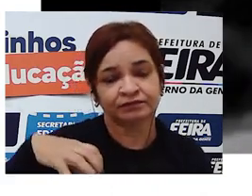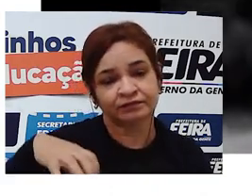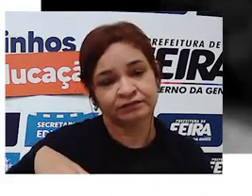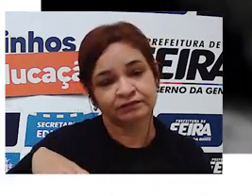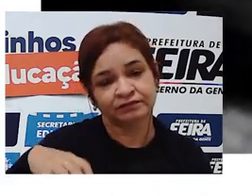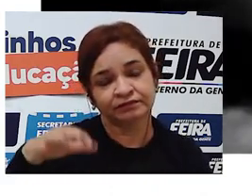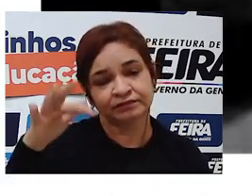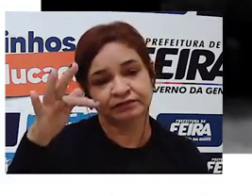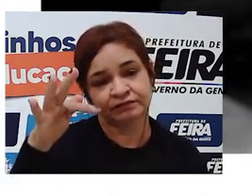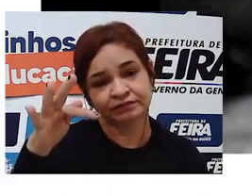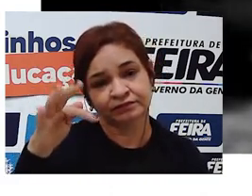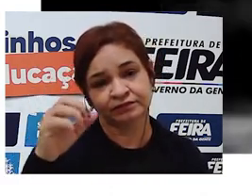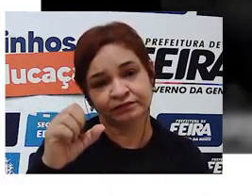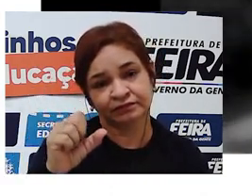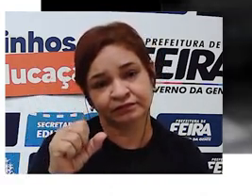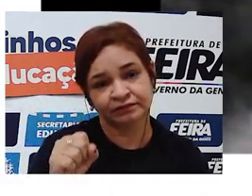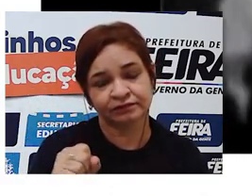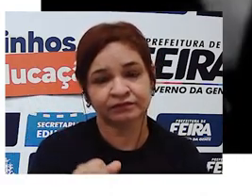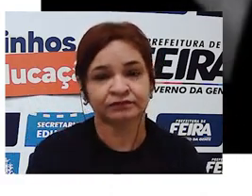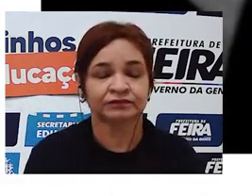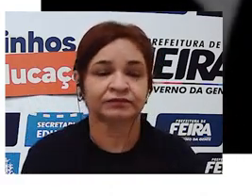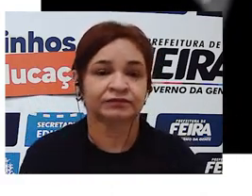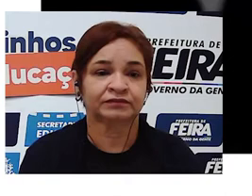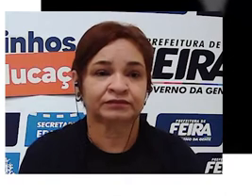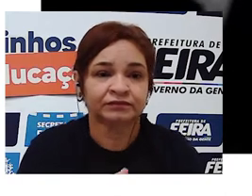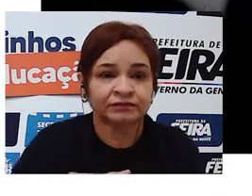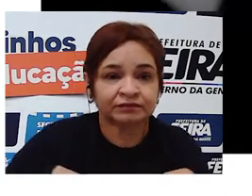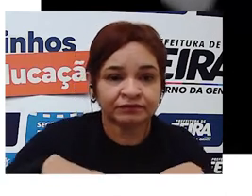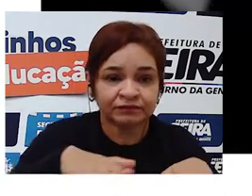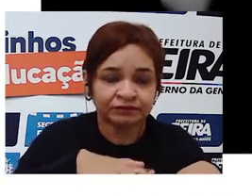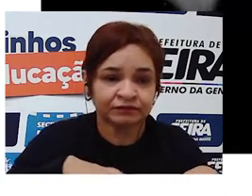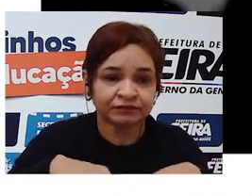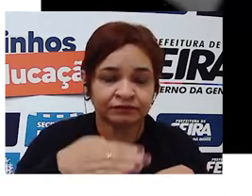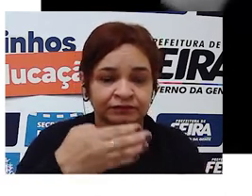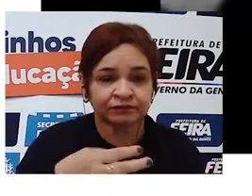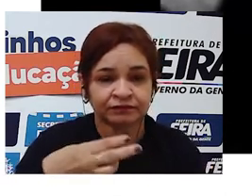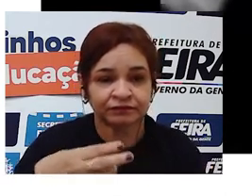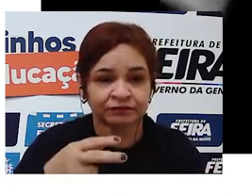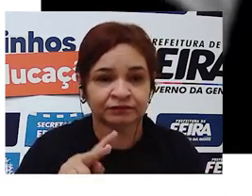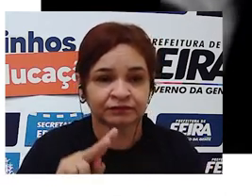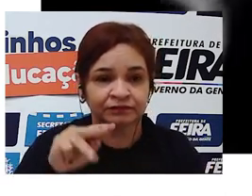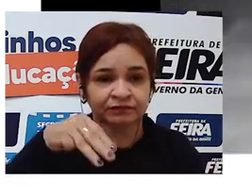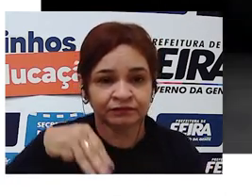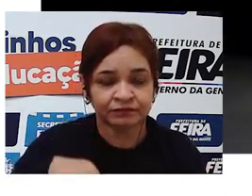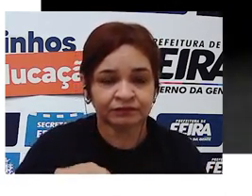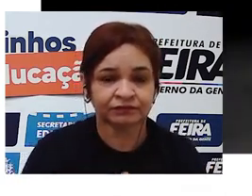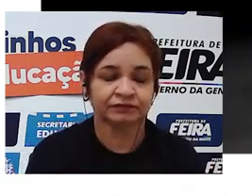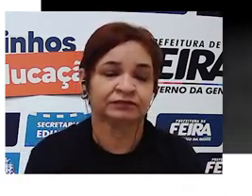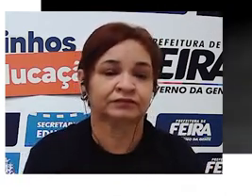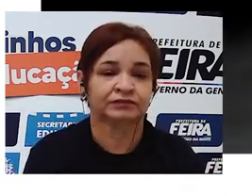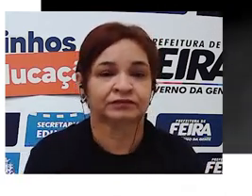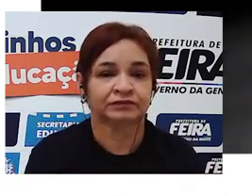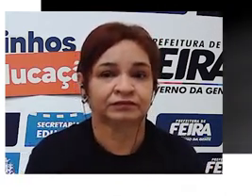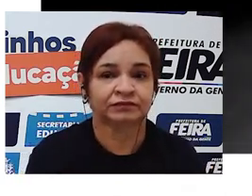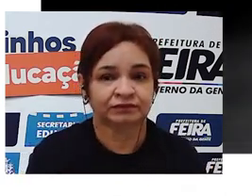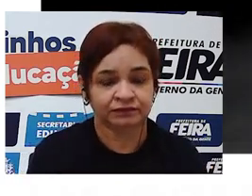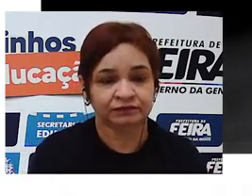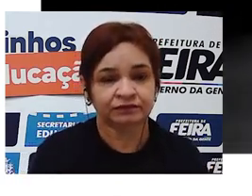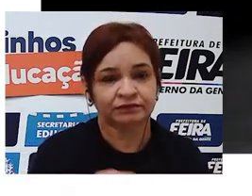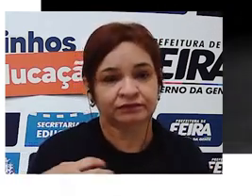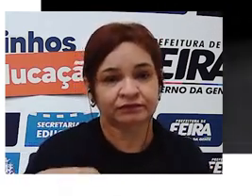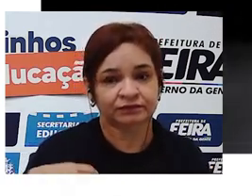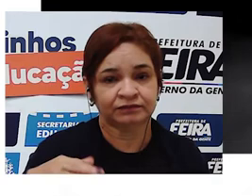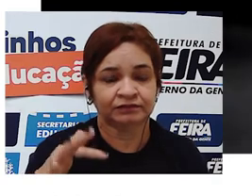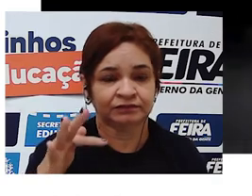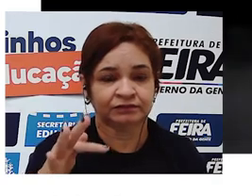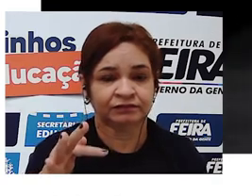governo, em 8 meses, pavimentou 43 quilômetros, sendo 10 na estrada Ilhéus-Itabuna e 33 na